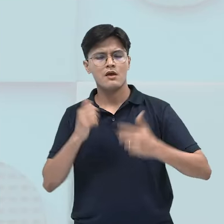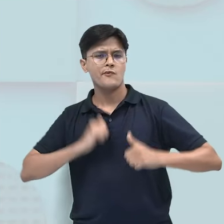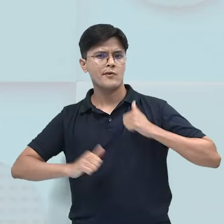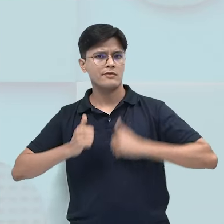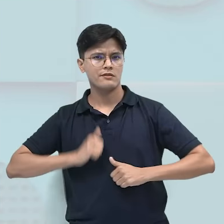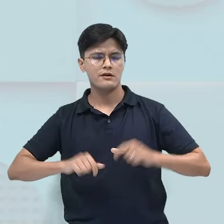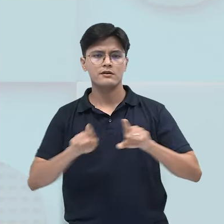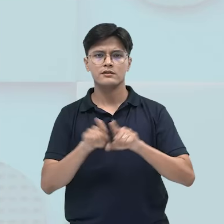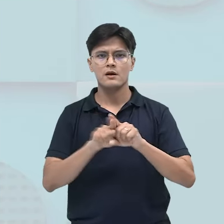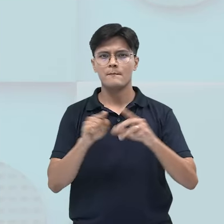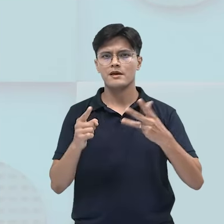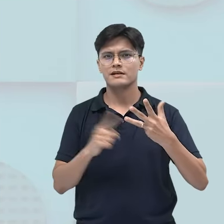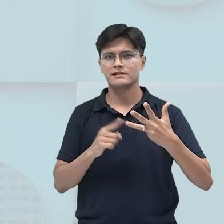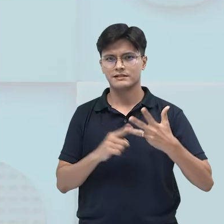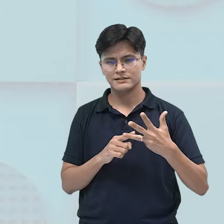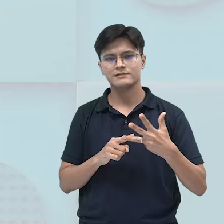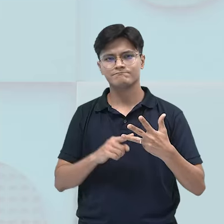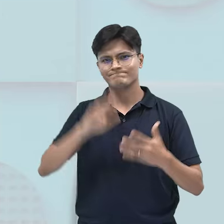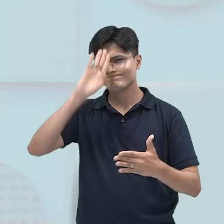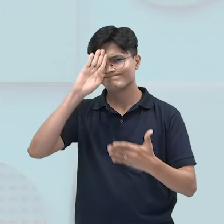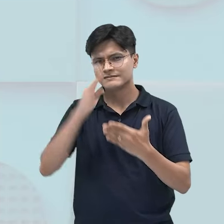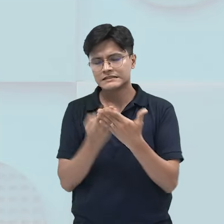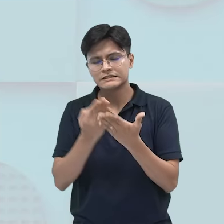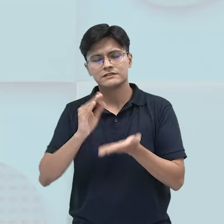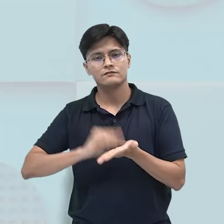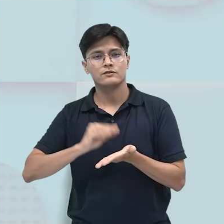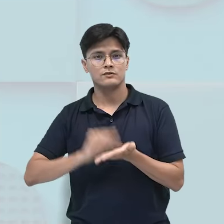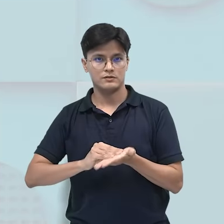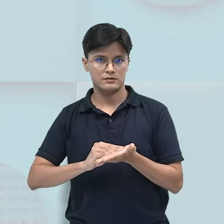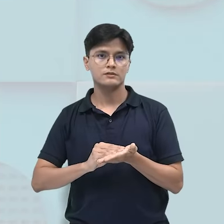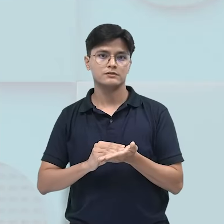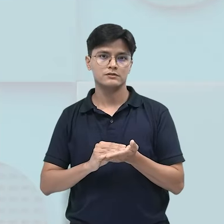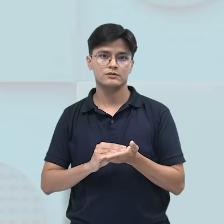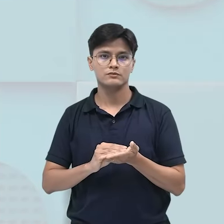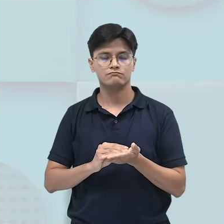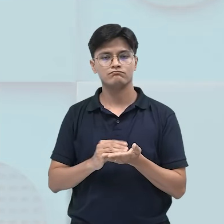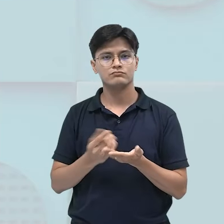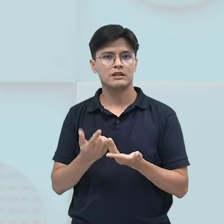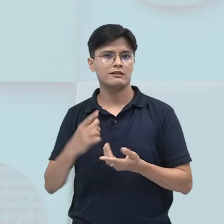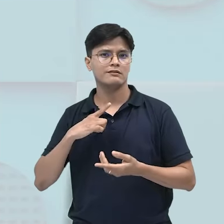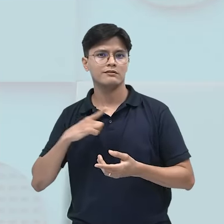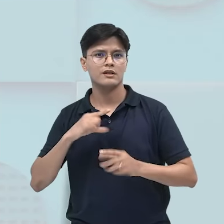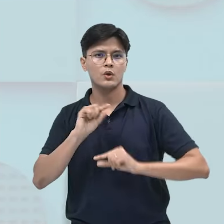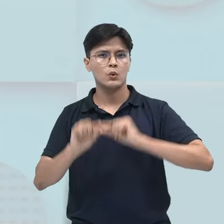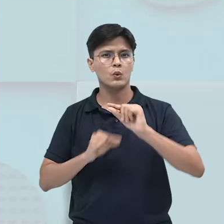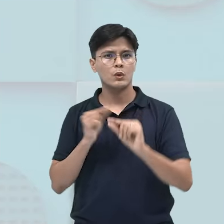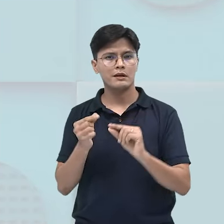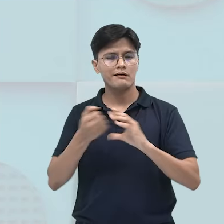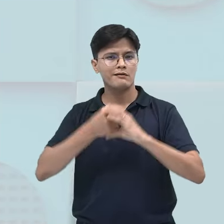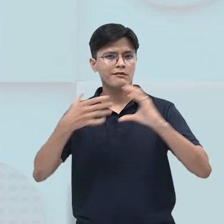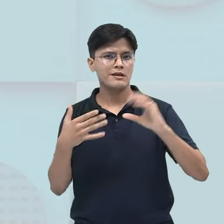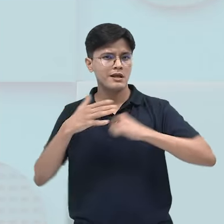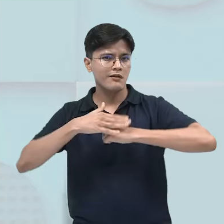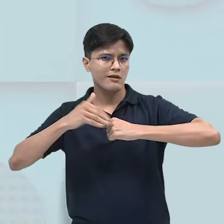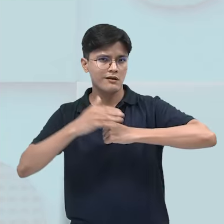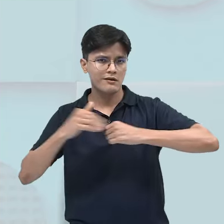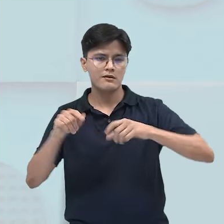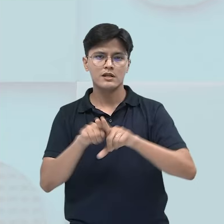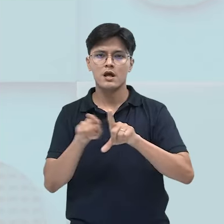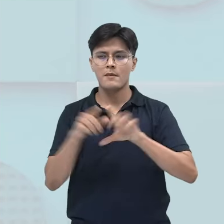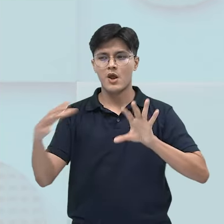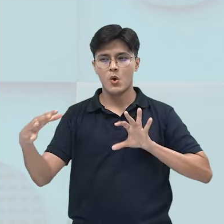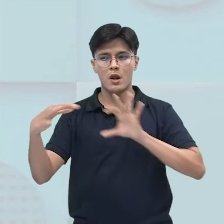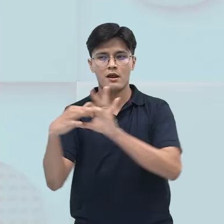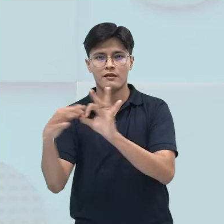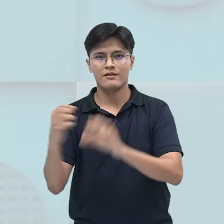a incerteza, com uma atmosfera de ternura, né? E uma conexão com a natureza.